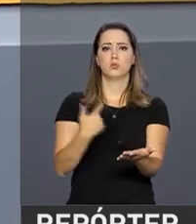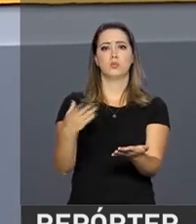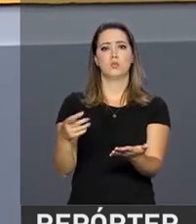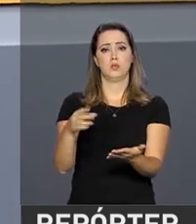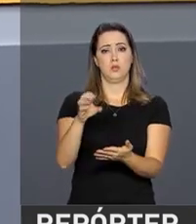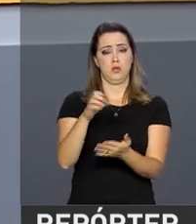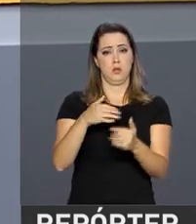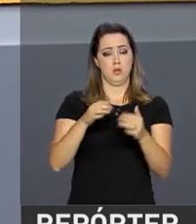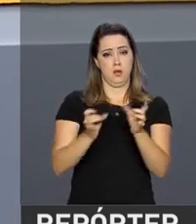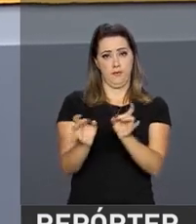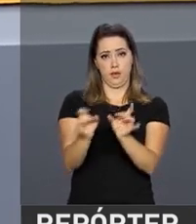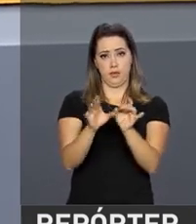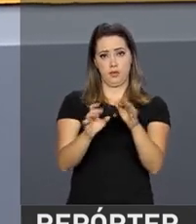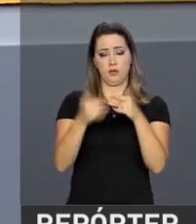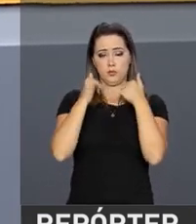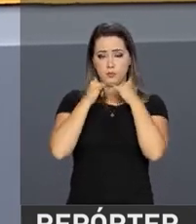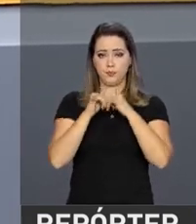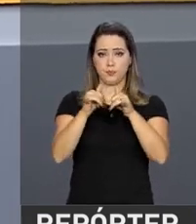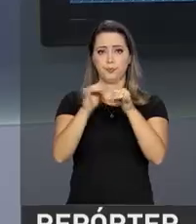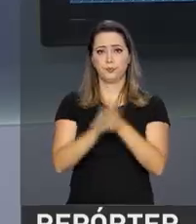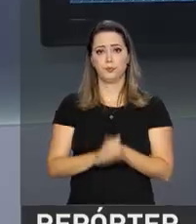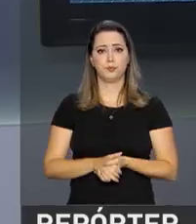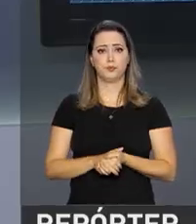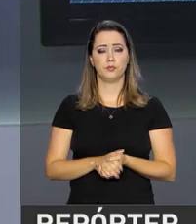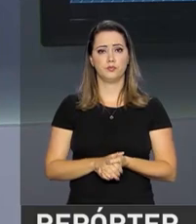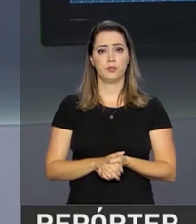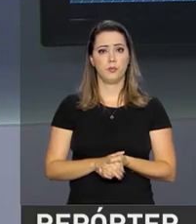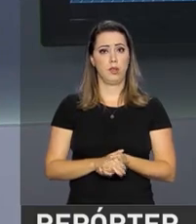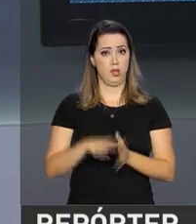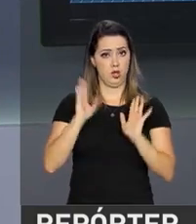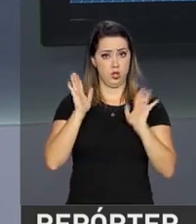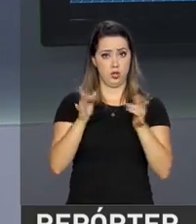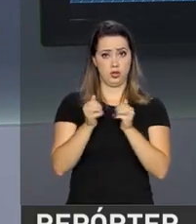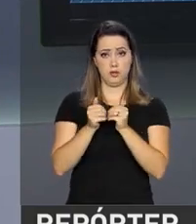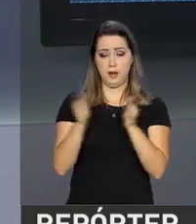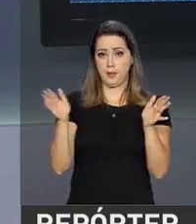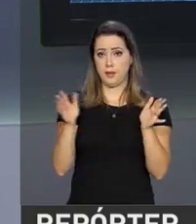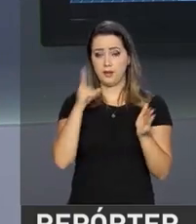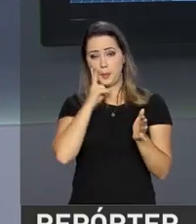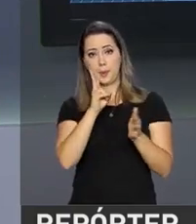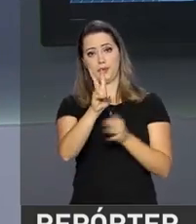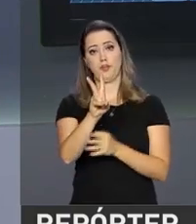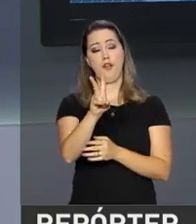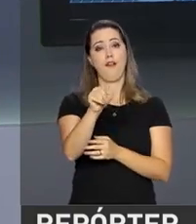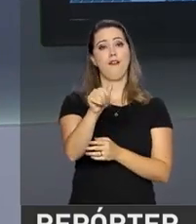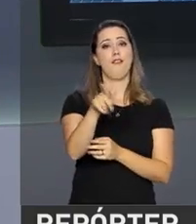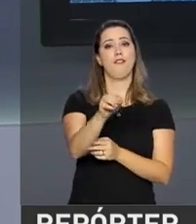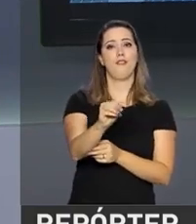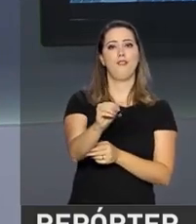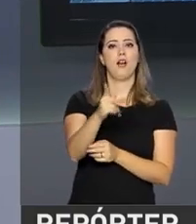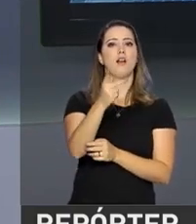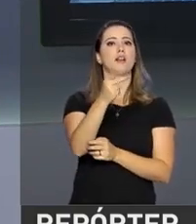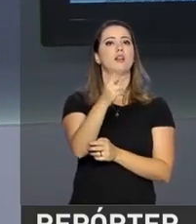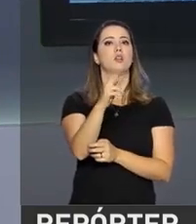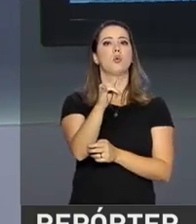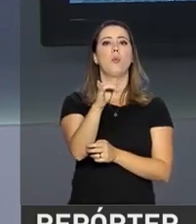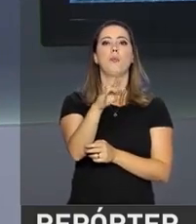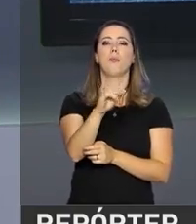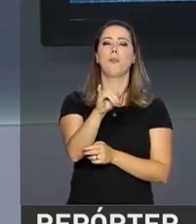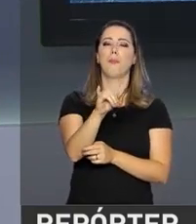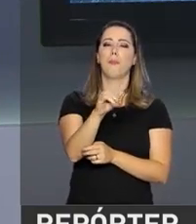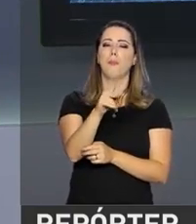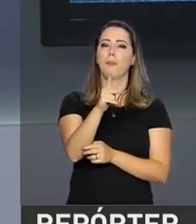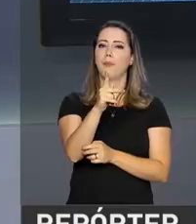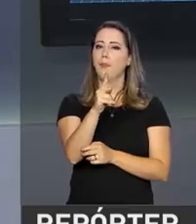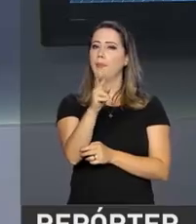a capitalização da Eletrobras. Está aberta a consulta às vagas do programa Universidade para Todos, o ProUni, para o